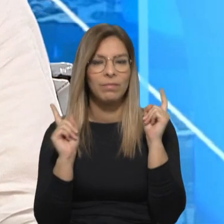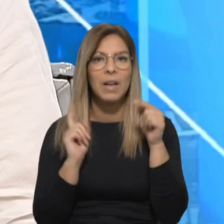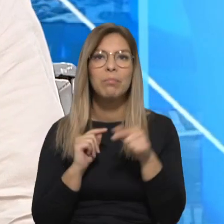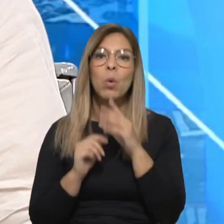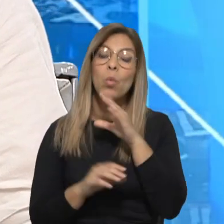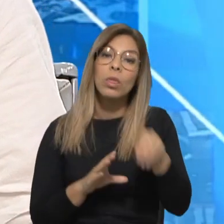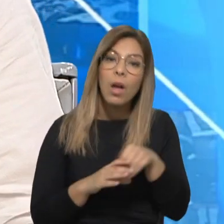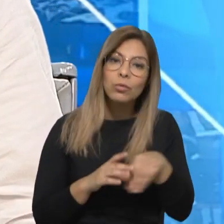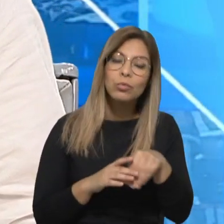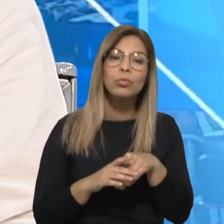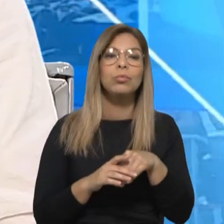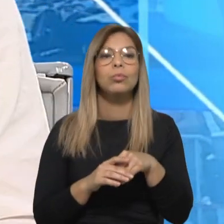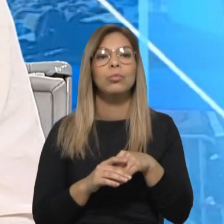contexto